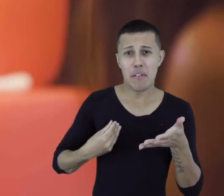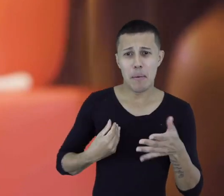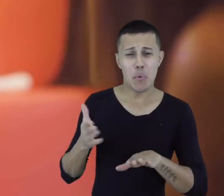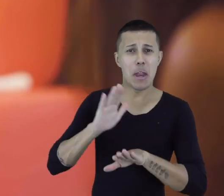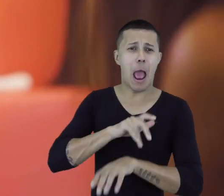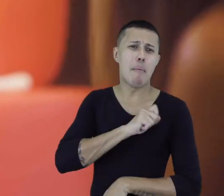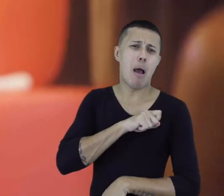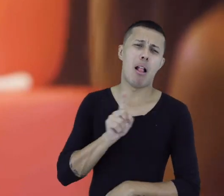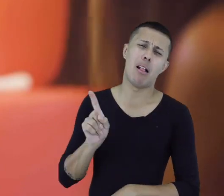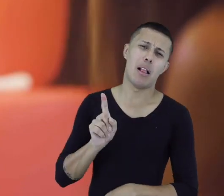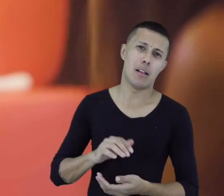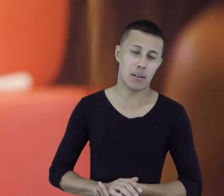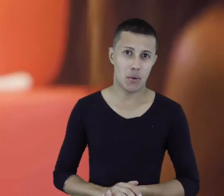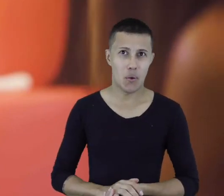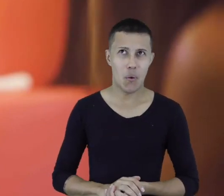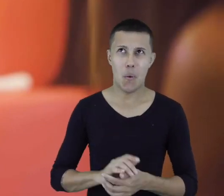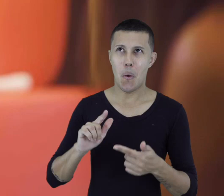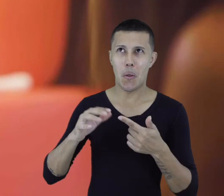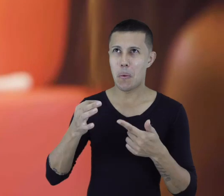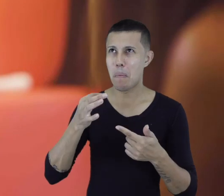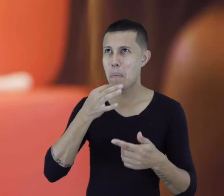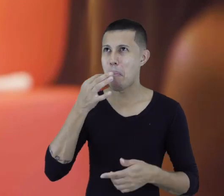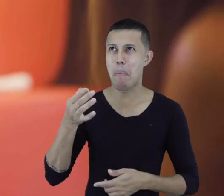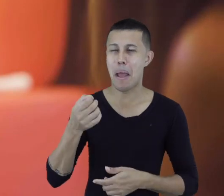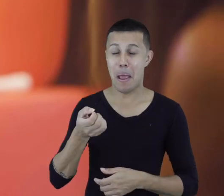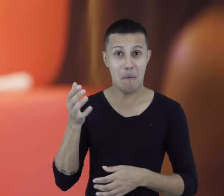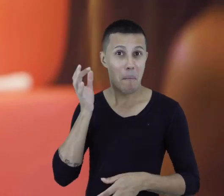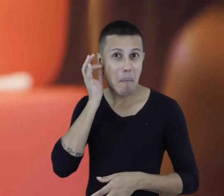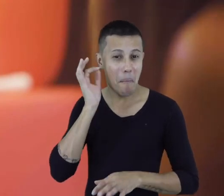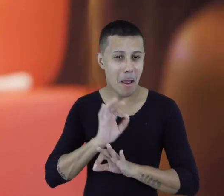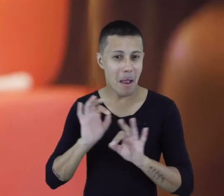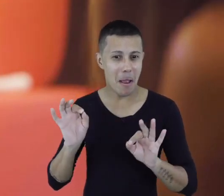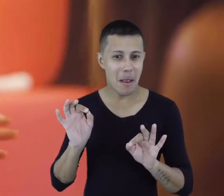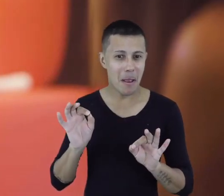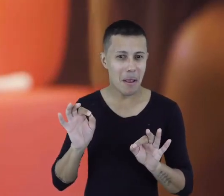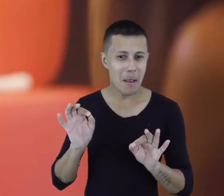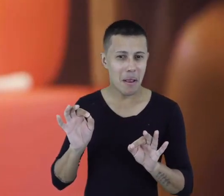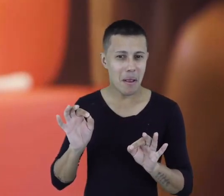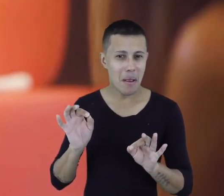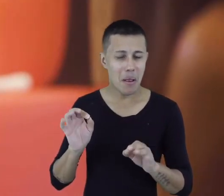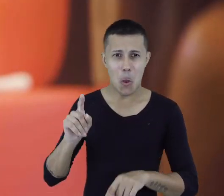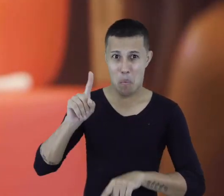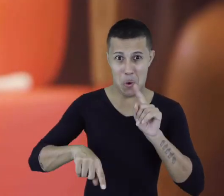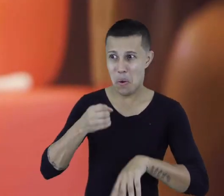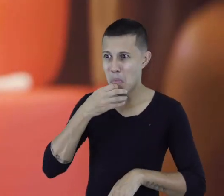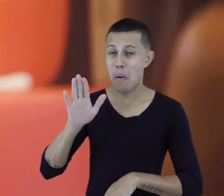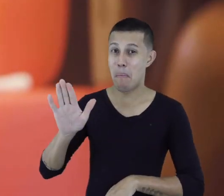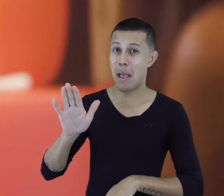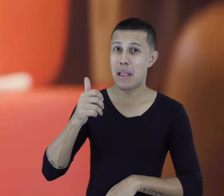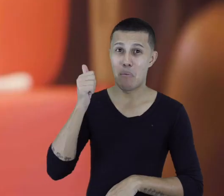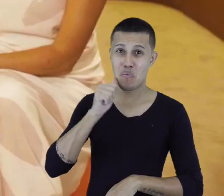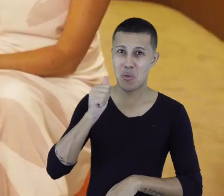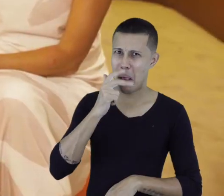por mal que se fala isso. Teve um outro comentário que a gente ouviu que foi muito bom, mas eu acho que esse tipo de produto é muito bom, mas eu acho que as